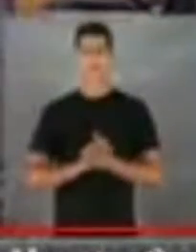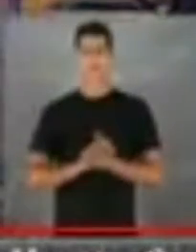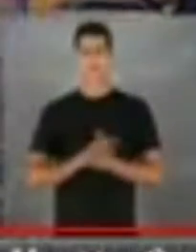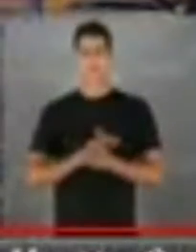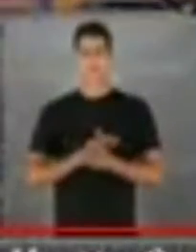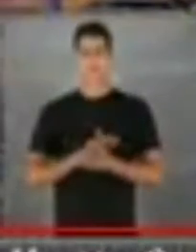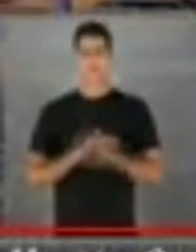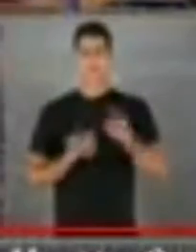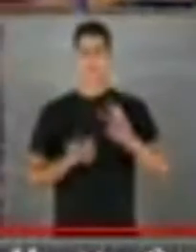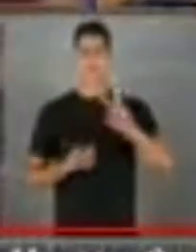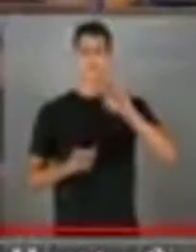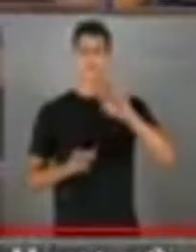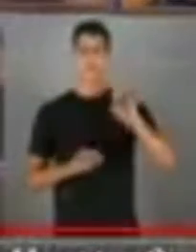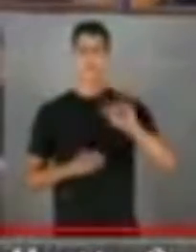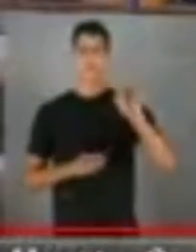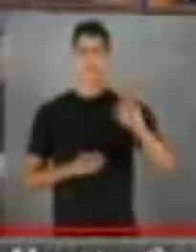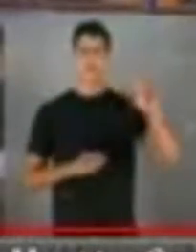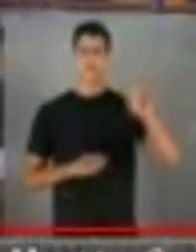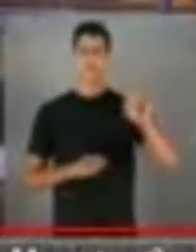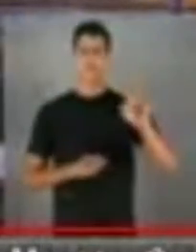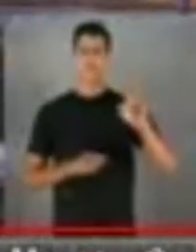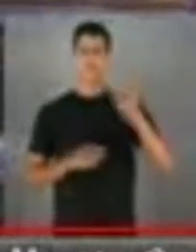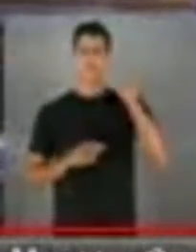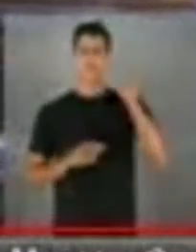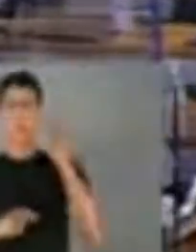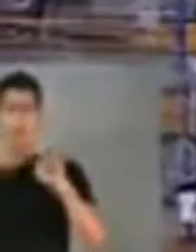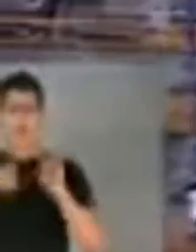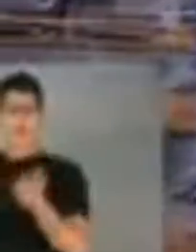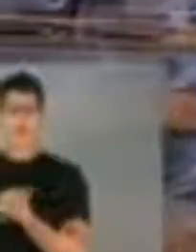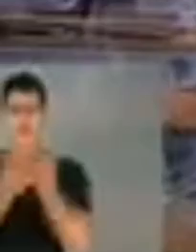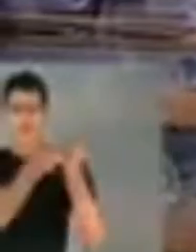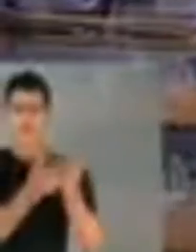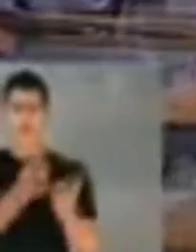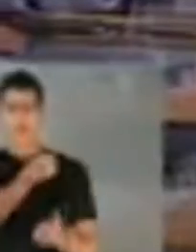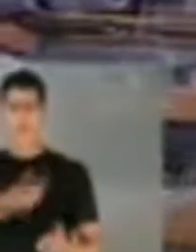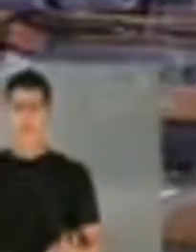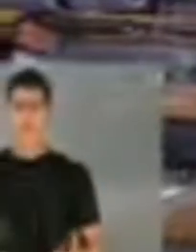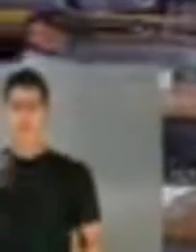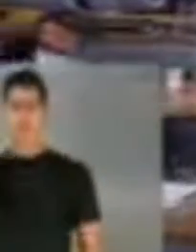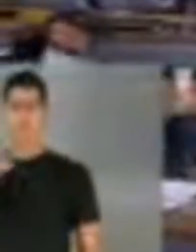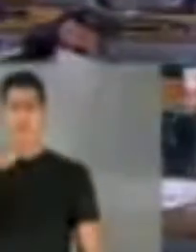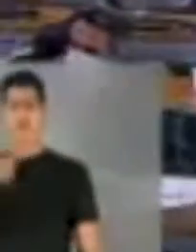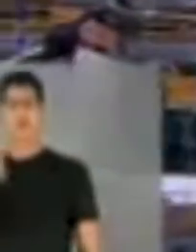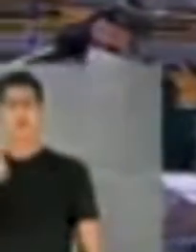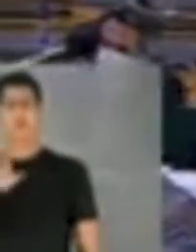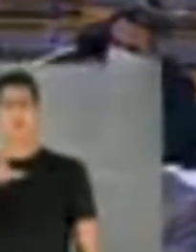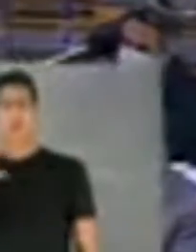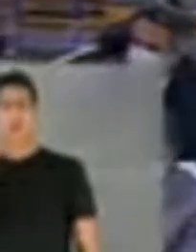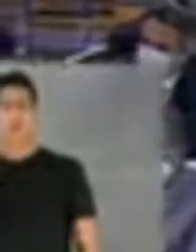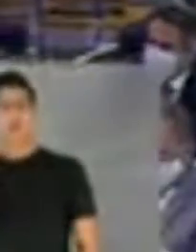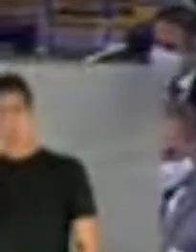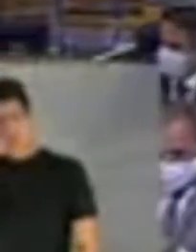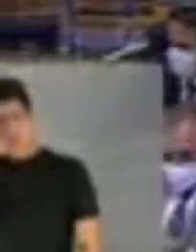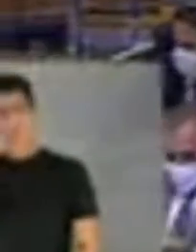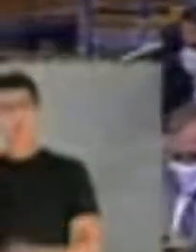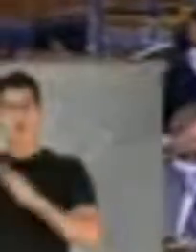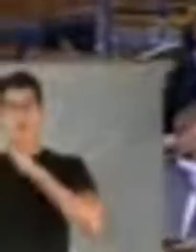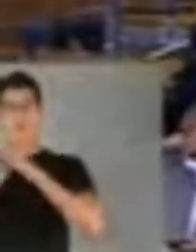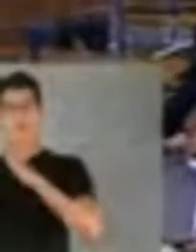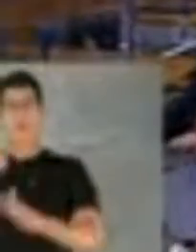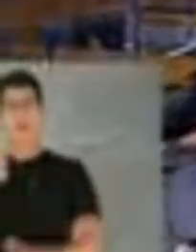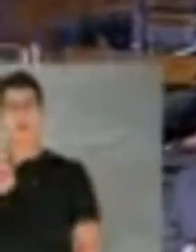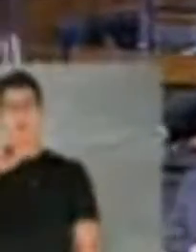Esse aí é o Wizard, que passou um mês assessorando o ministro Pazuello, dono da Wizard. Informalmente.